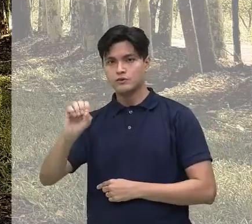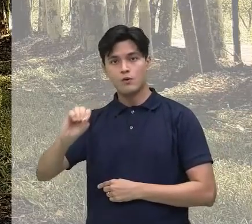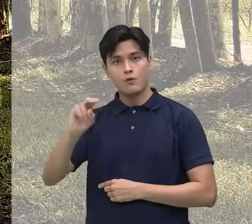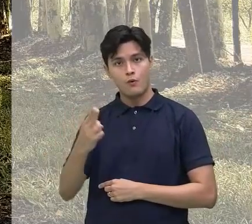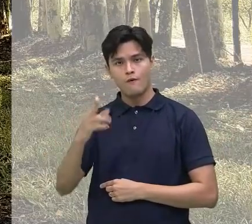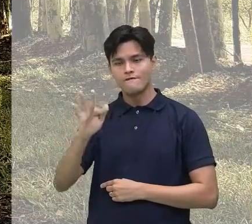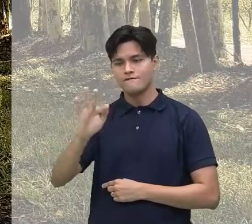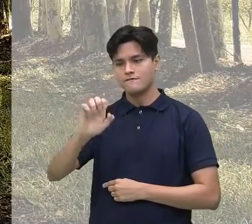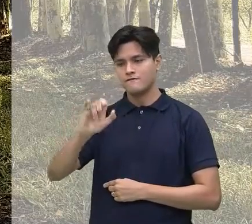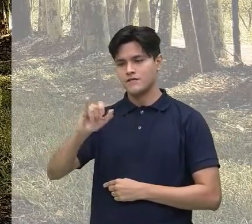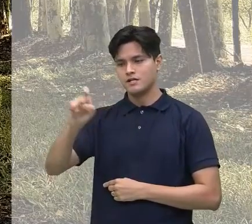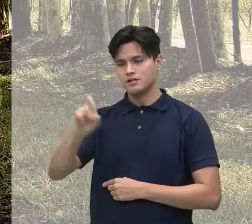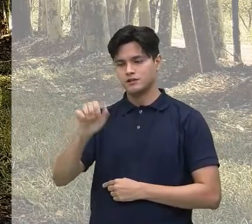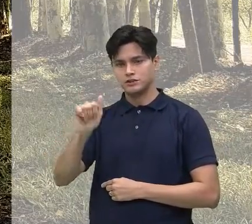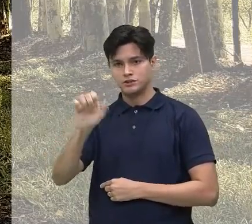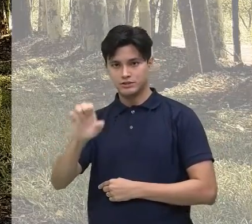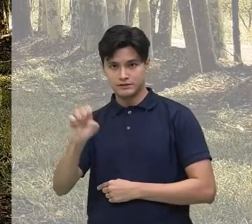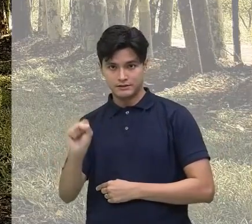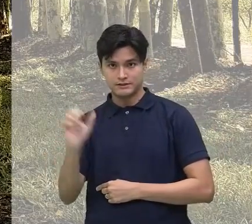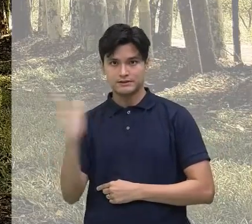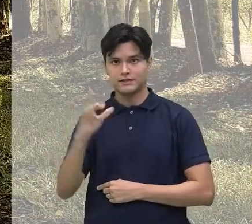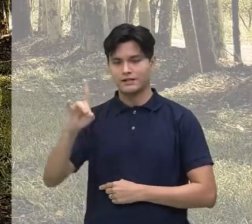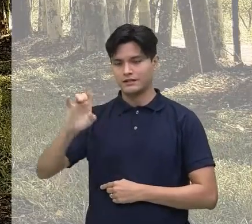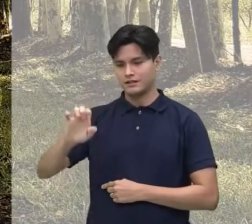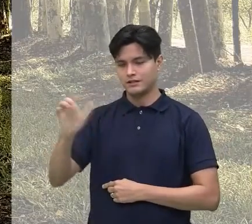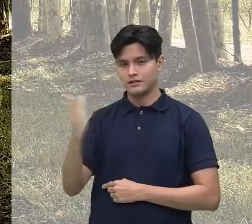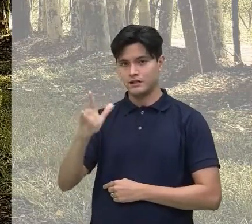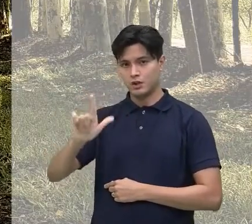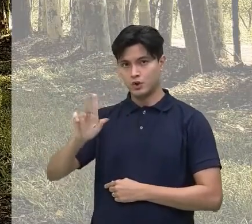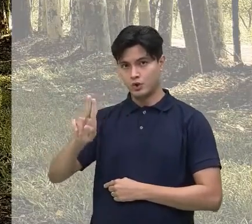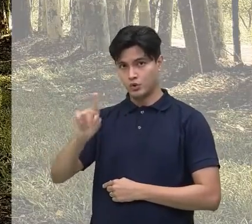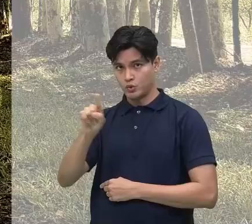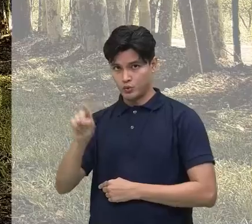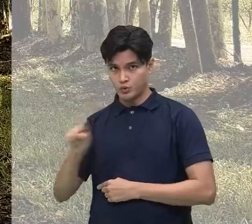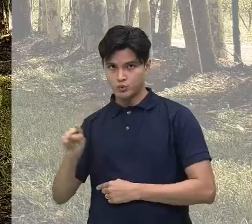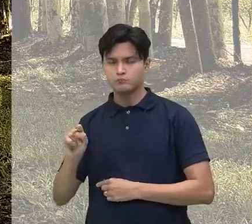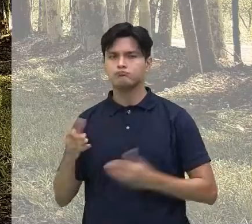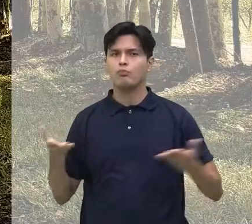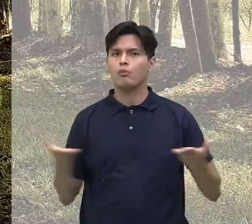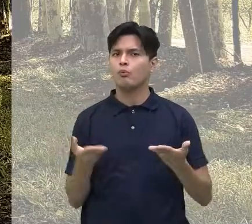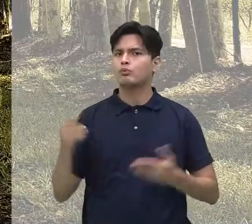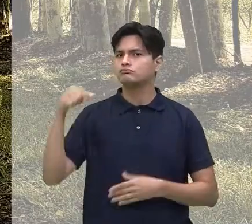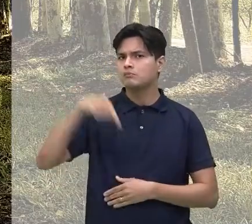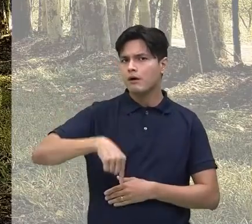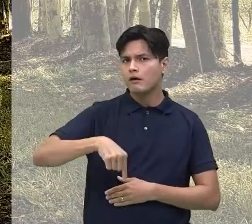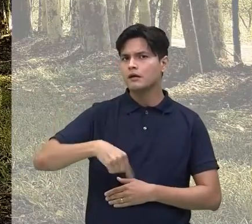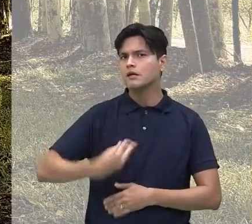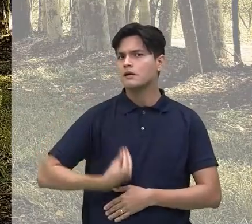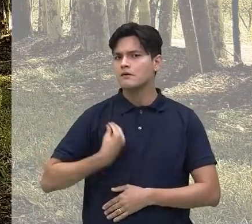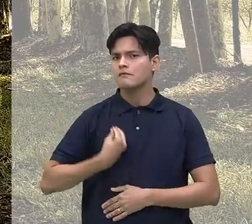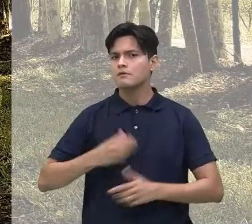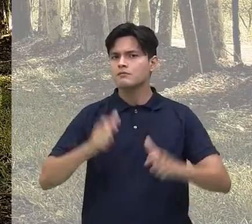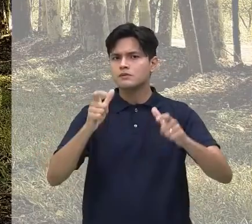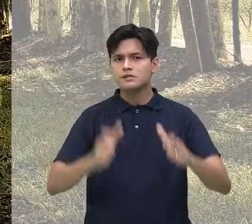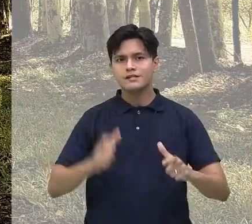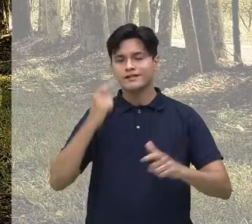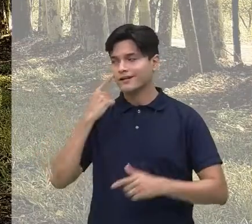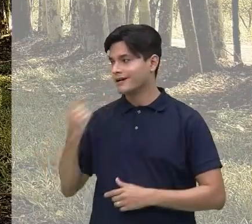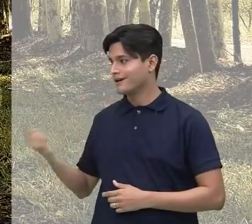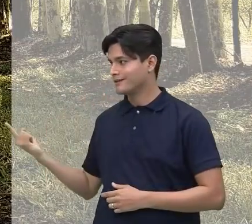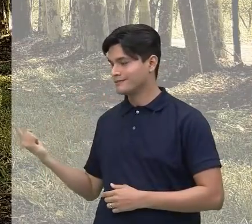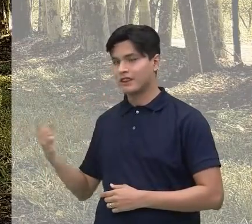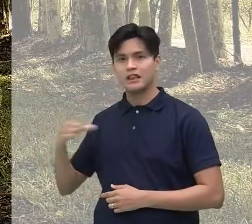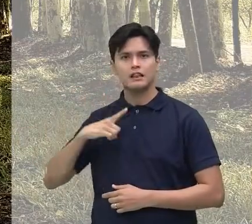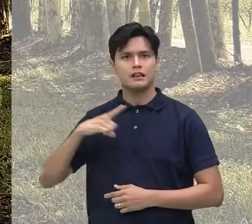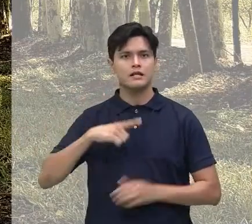atrás de mim, né? Projetando até a minha sombra. Você pode perceber aqui, né? Que o Sol projeta uma sombra, né? Porque a